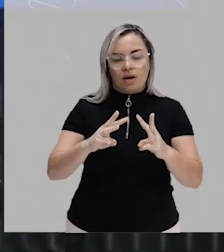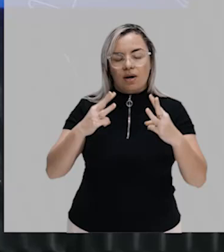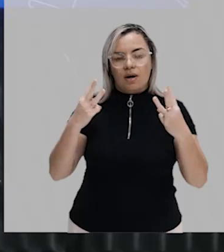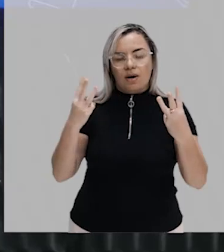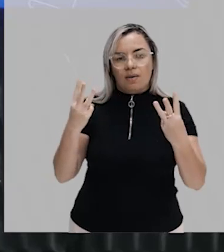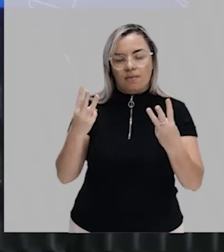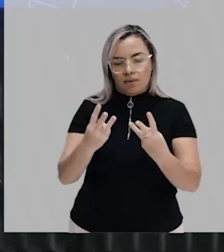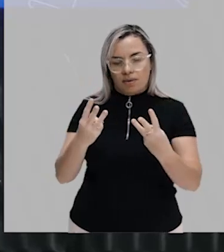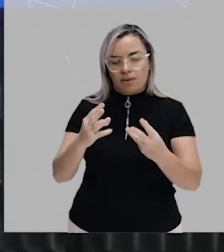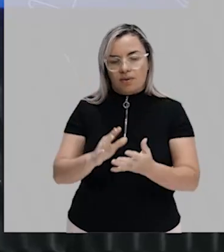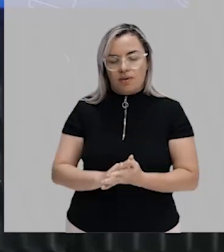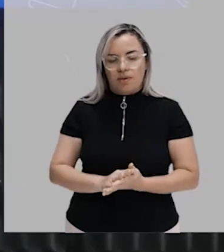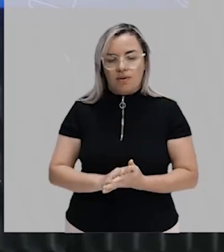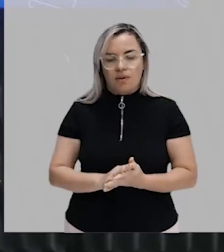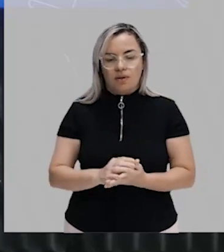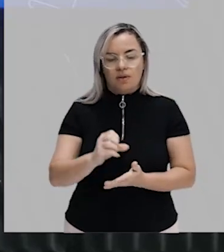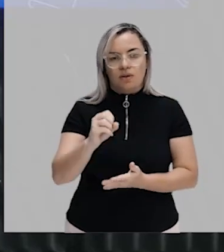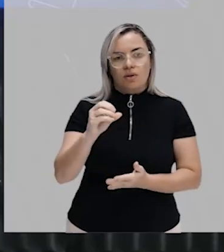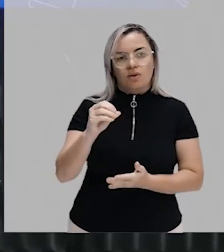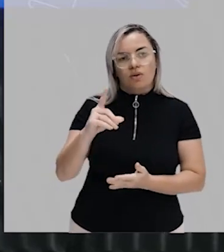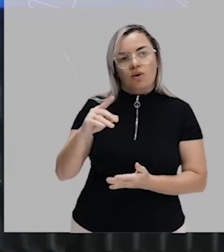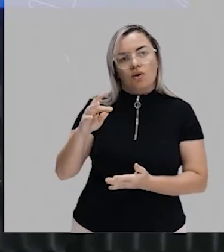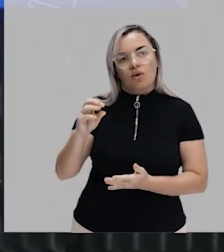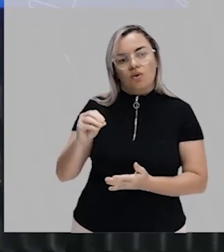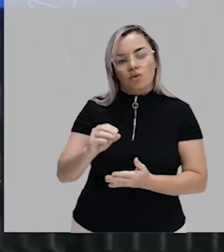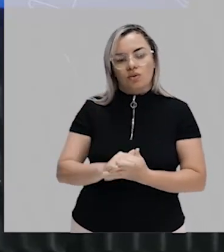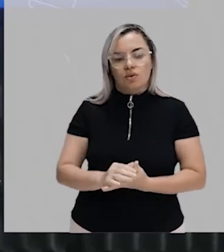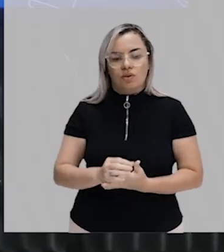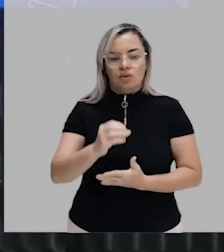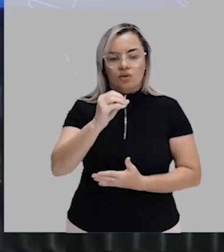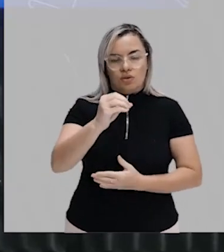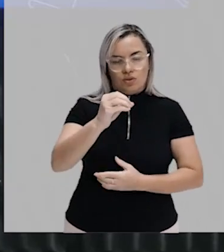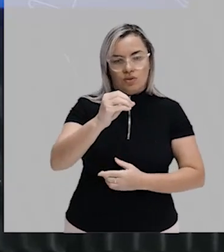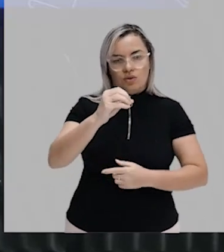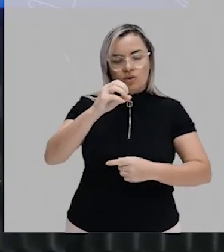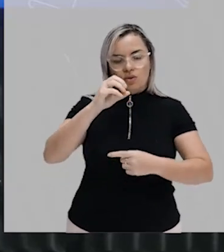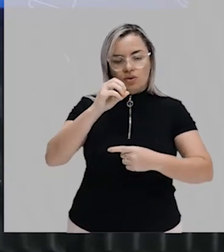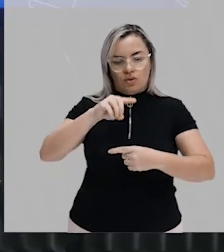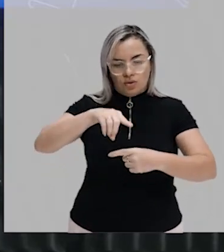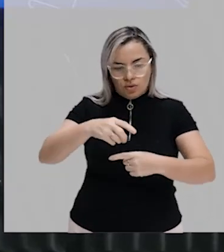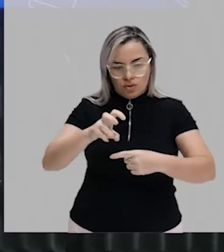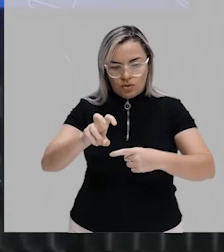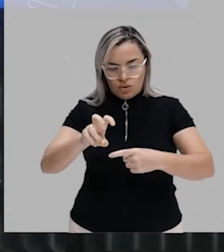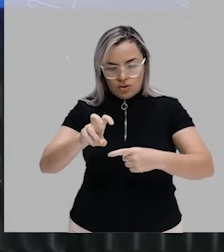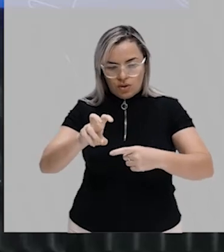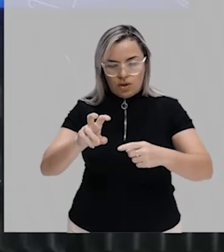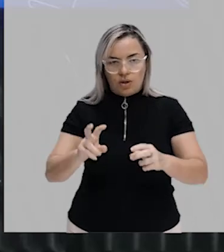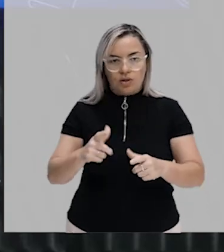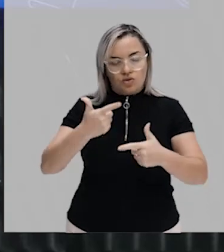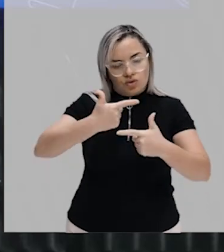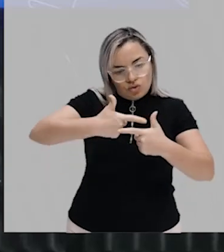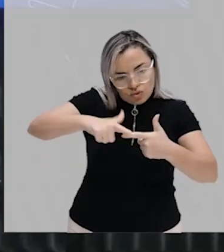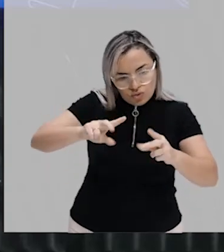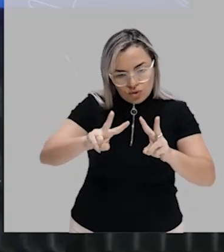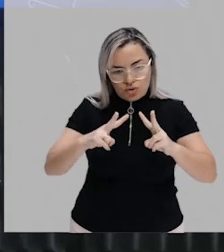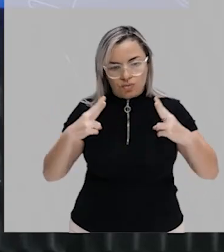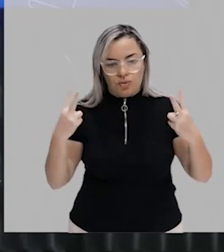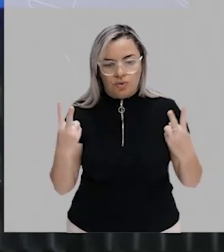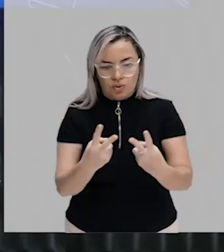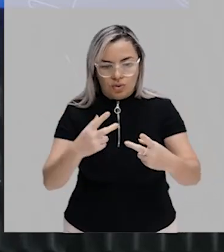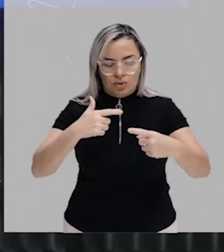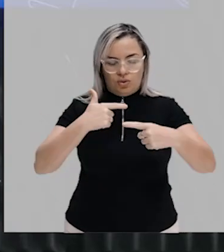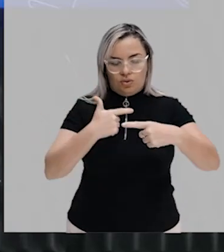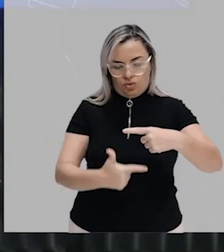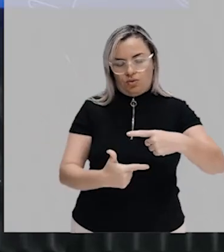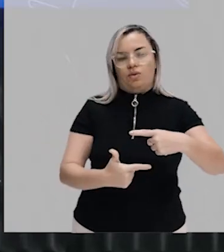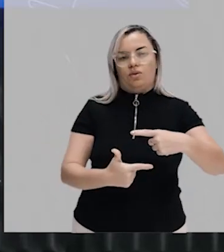0,5 gramas, né? Meio grama. Então, esse meio grama nós vamos dividir pelo volume. O volume é um volume de